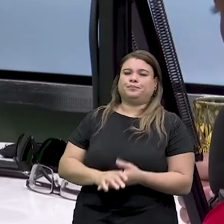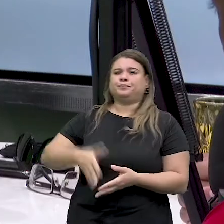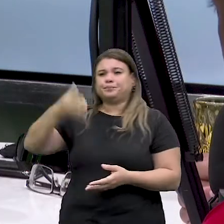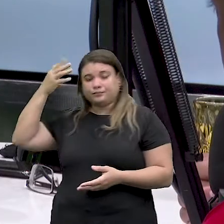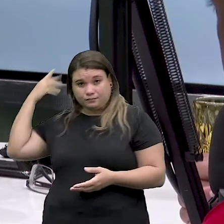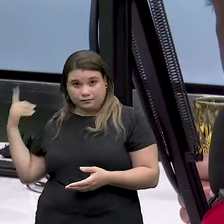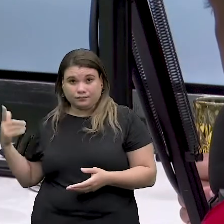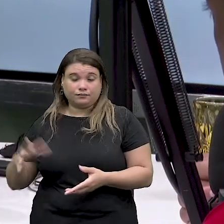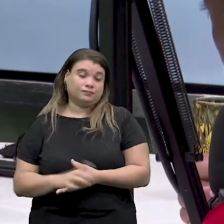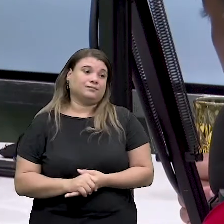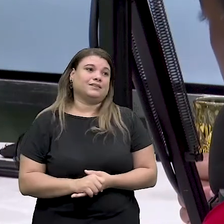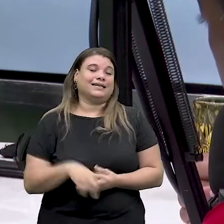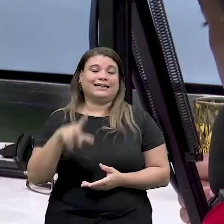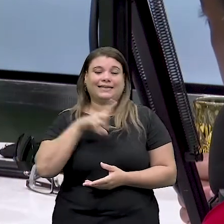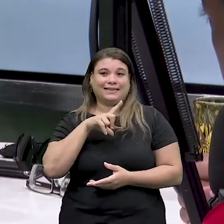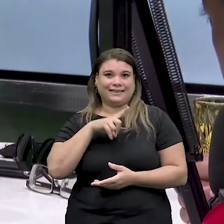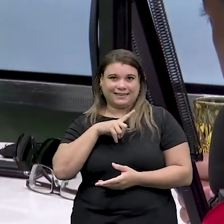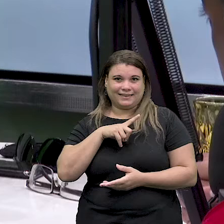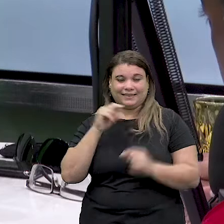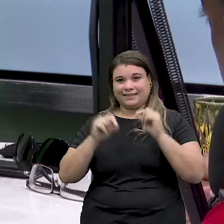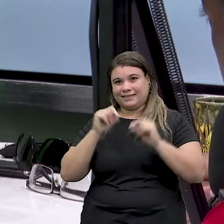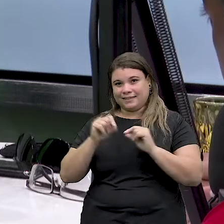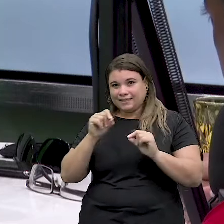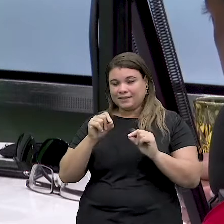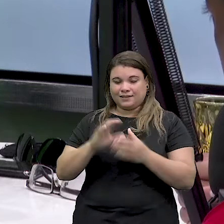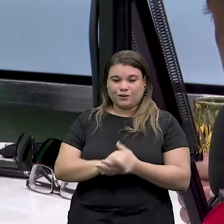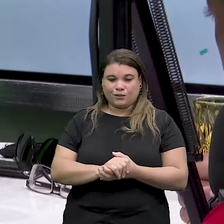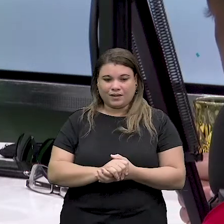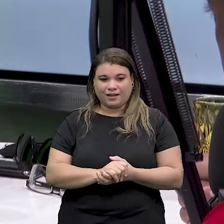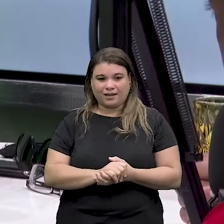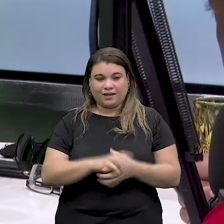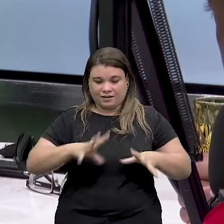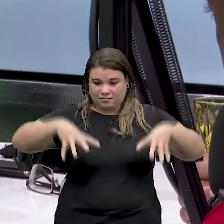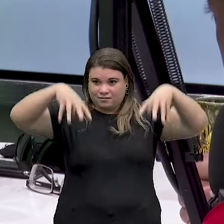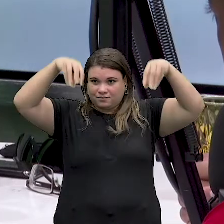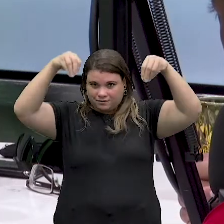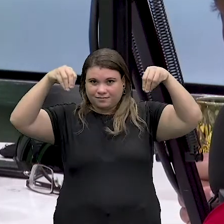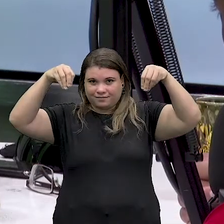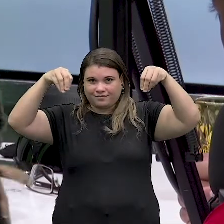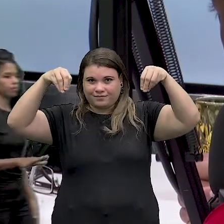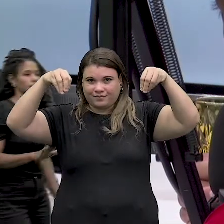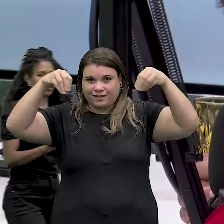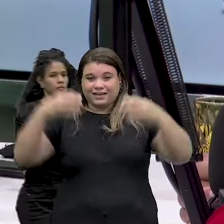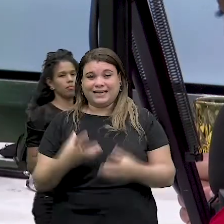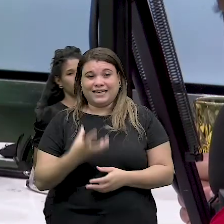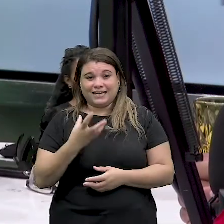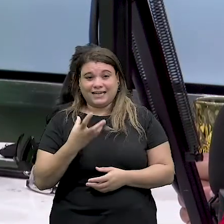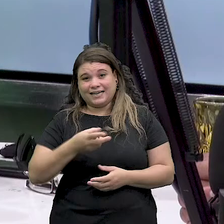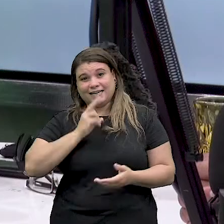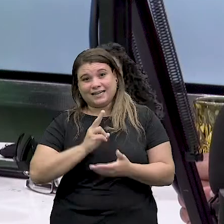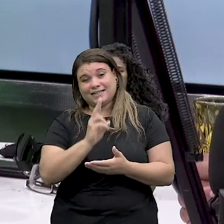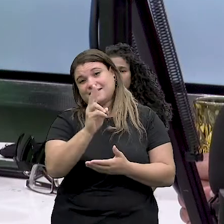Porque era a usura, era o crime. Se tiver lucro com o produto, você ia para o